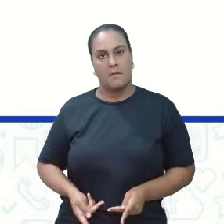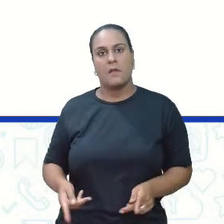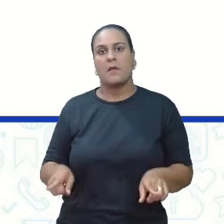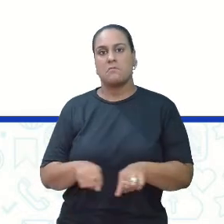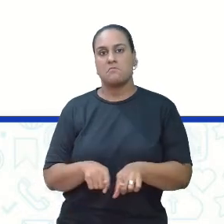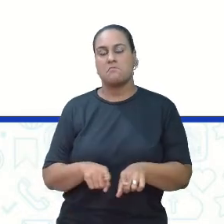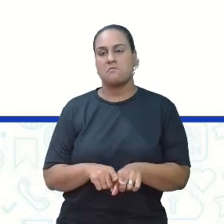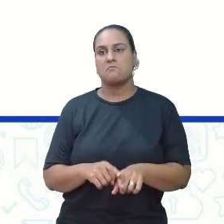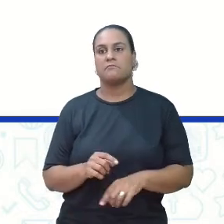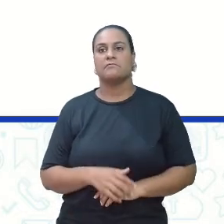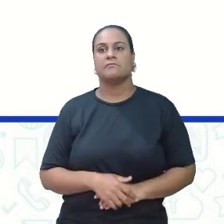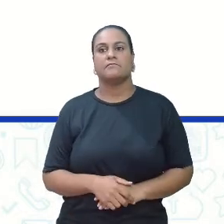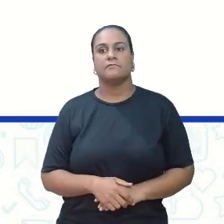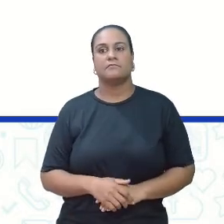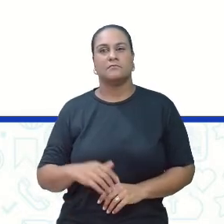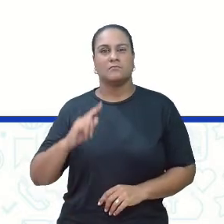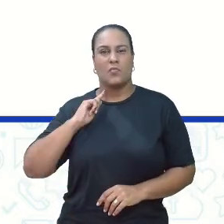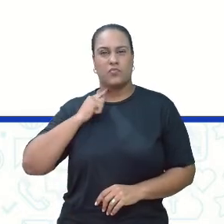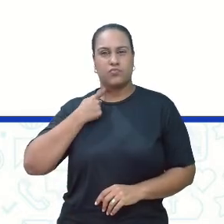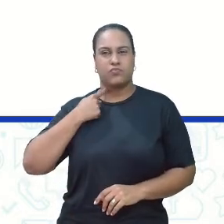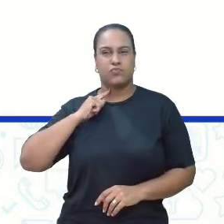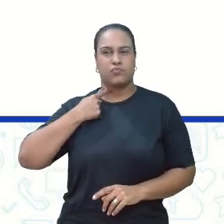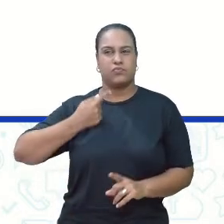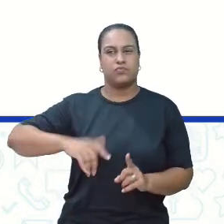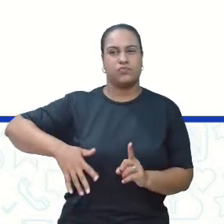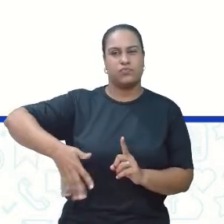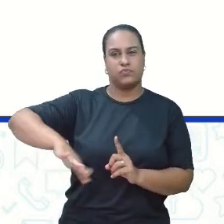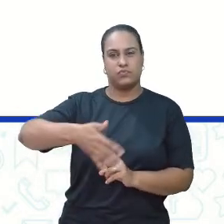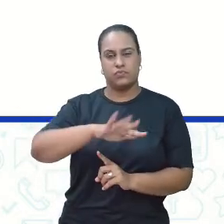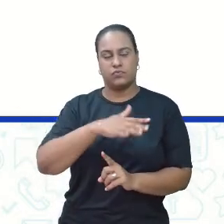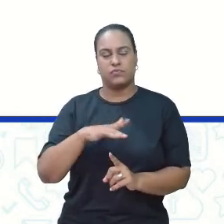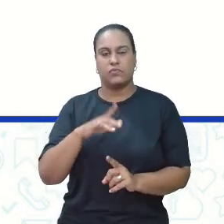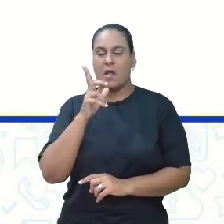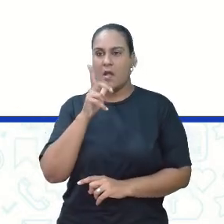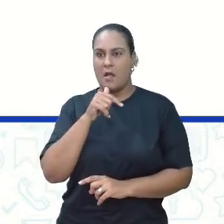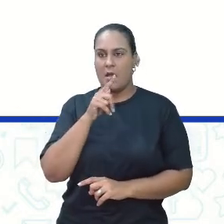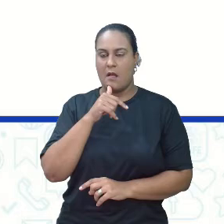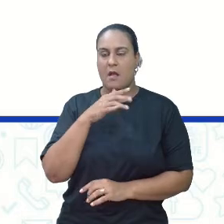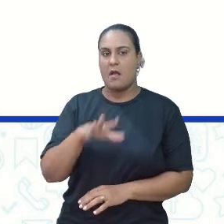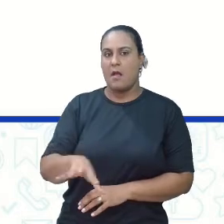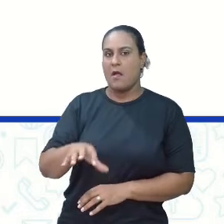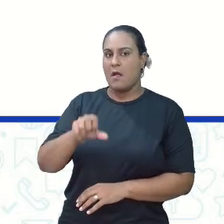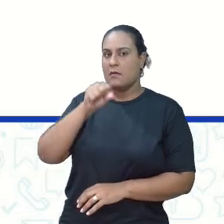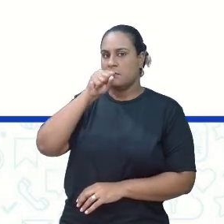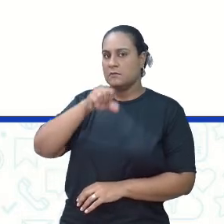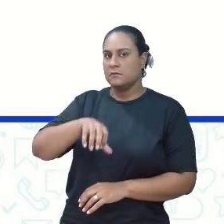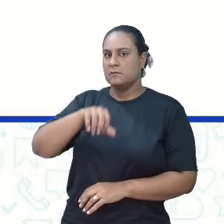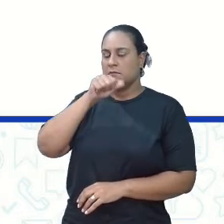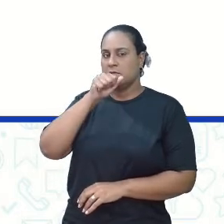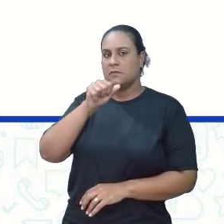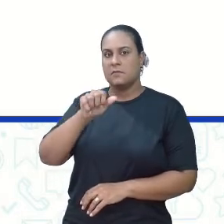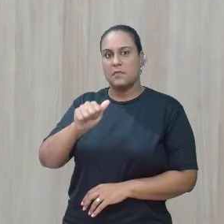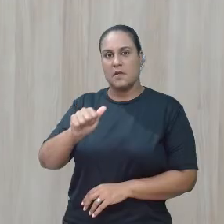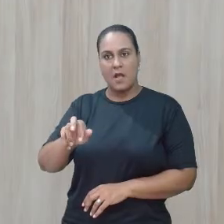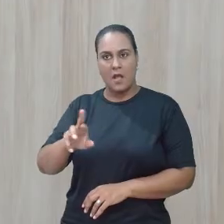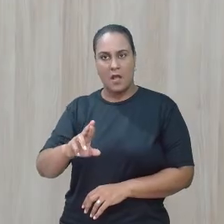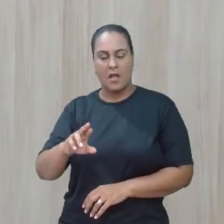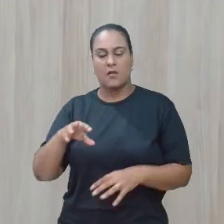desses impactos, né? Isso. A poluição ambiental da água, do ar, do solo, como a gente falou aqui,